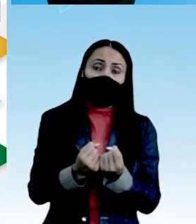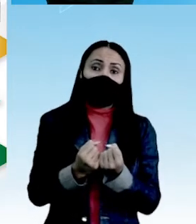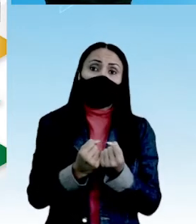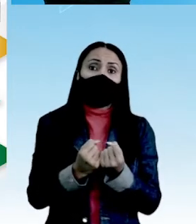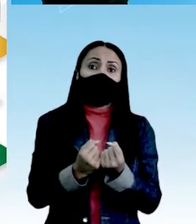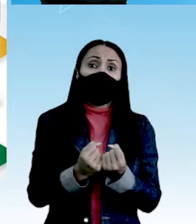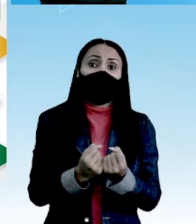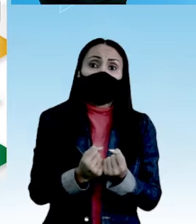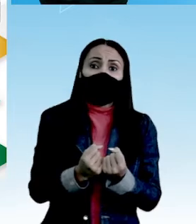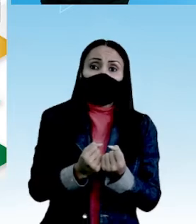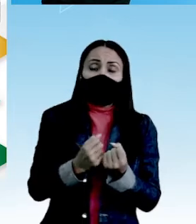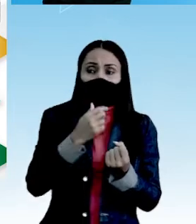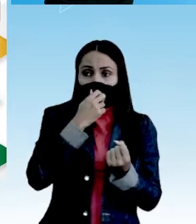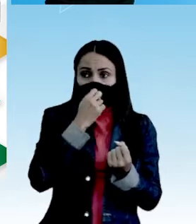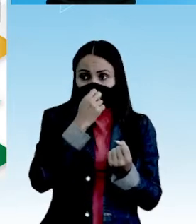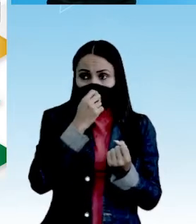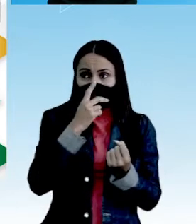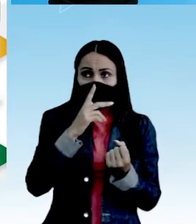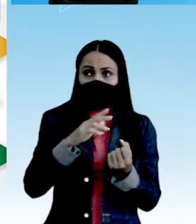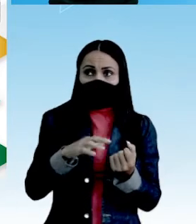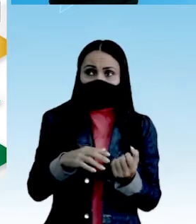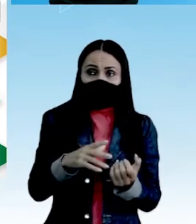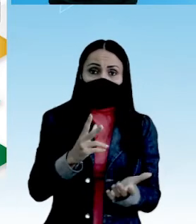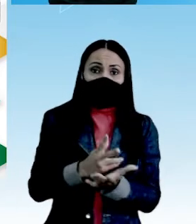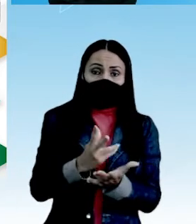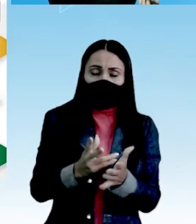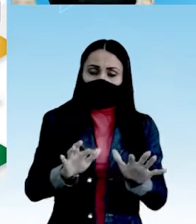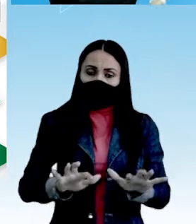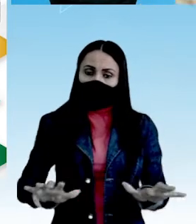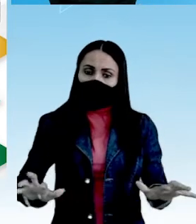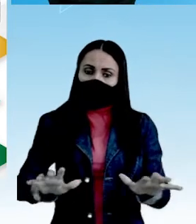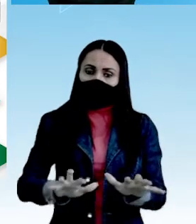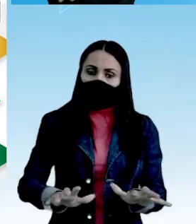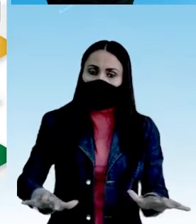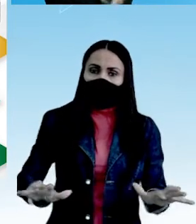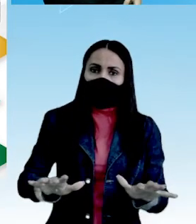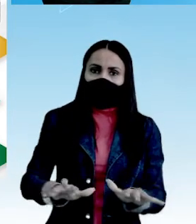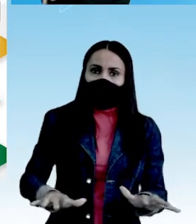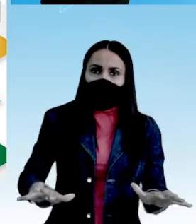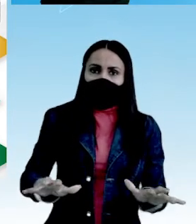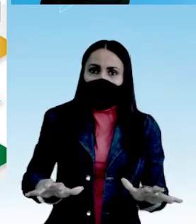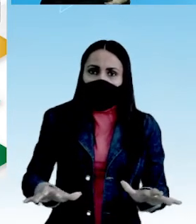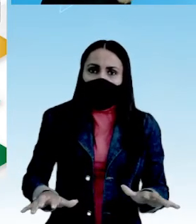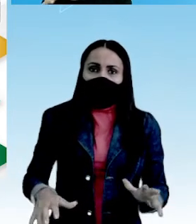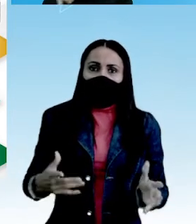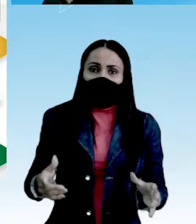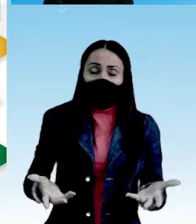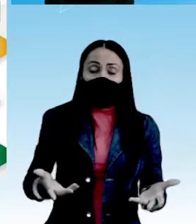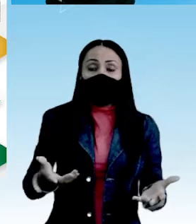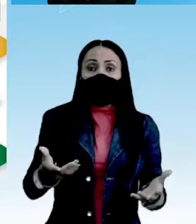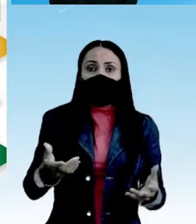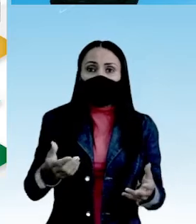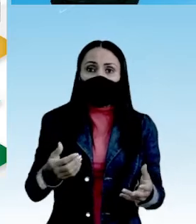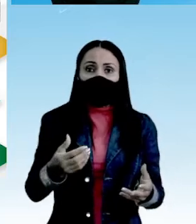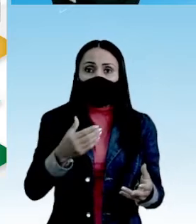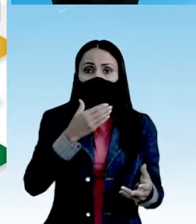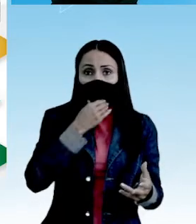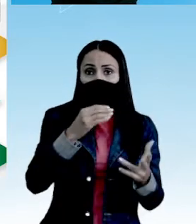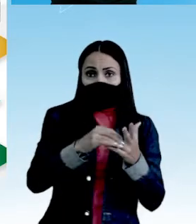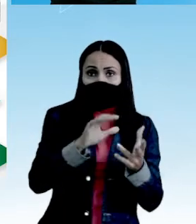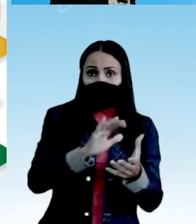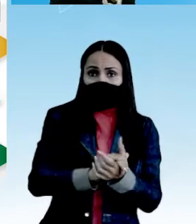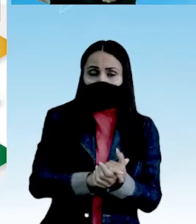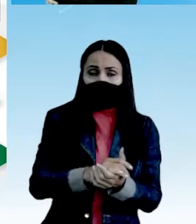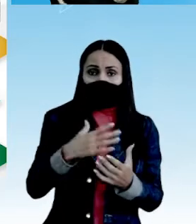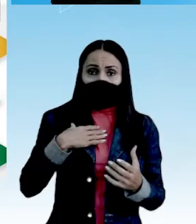e ela sempre tocou piano, ela toca piano, o marido tinha ciúmes dela tocar piano, não queria